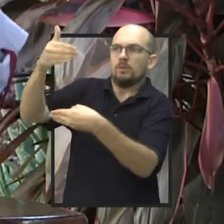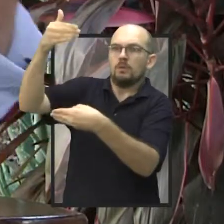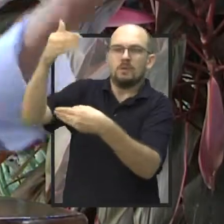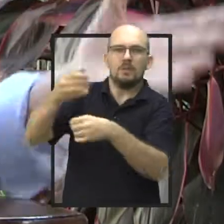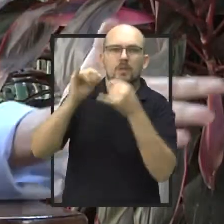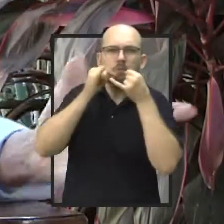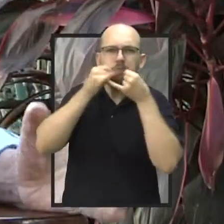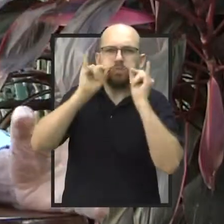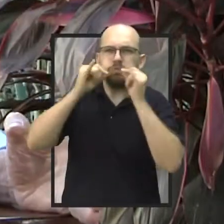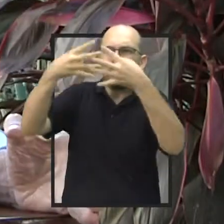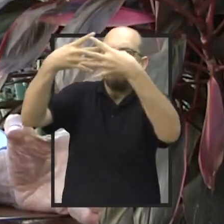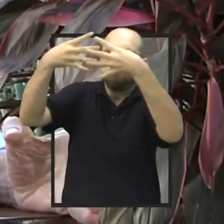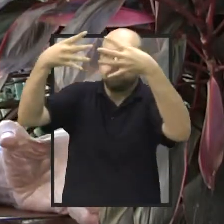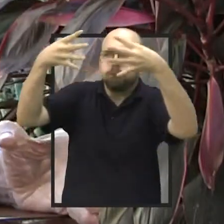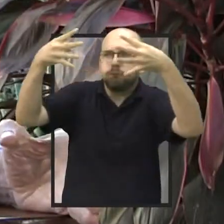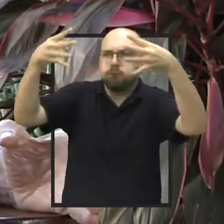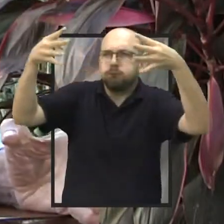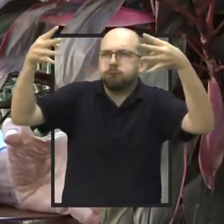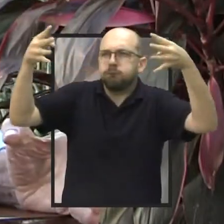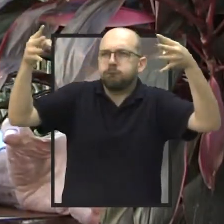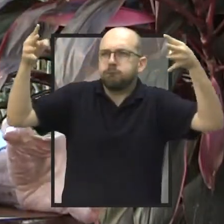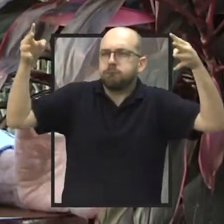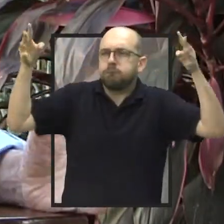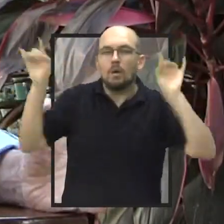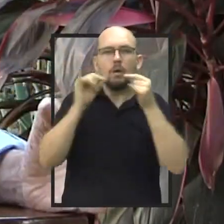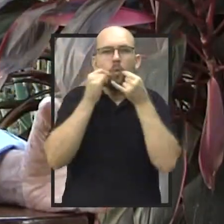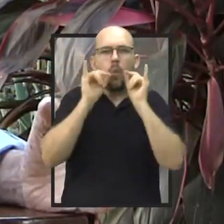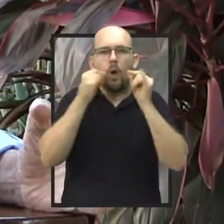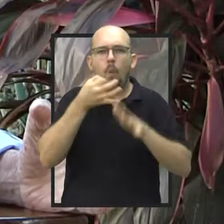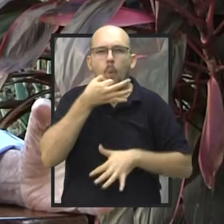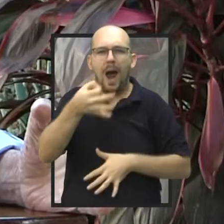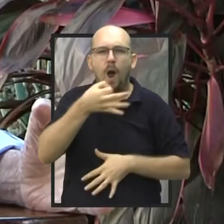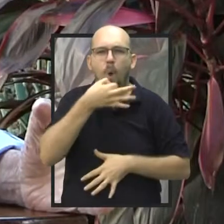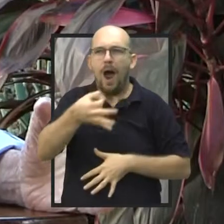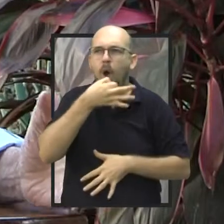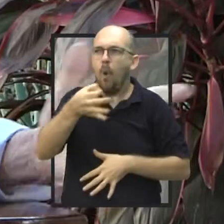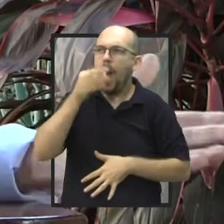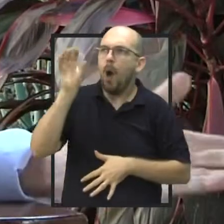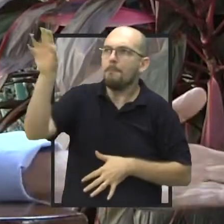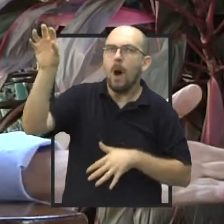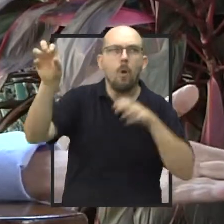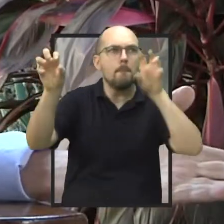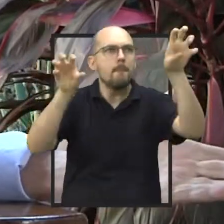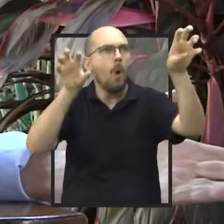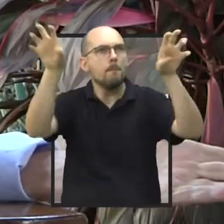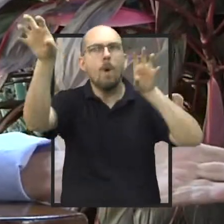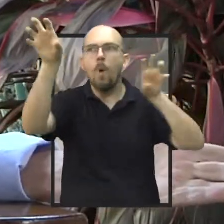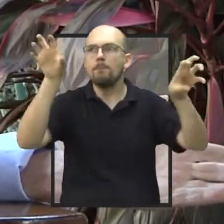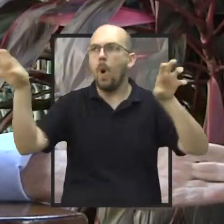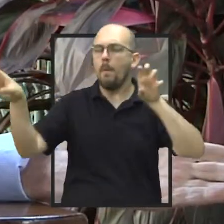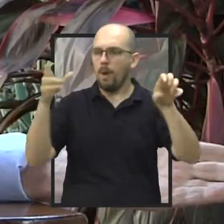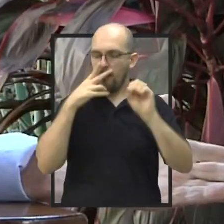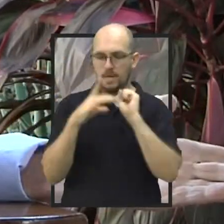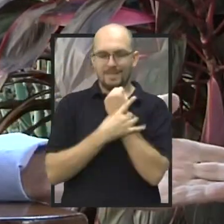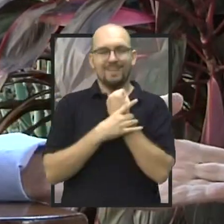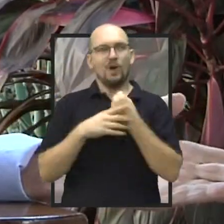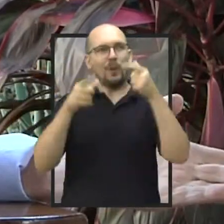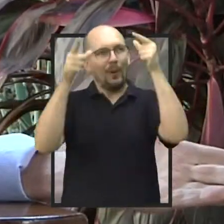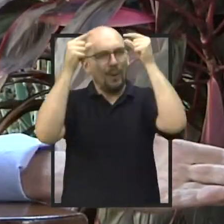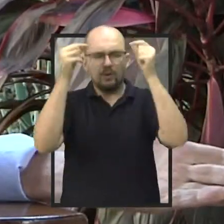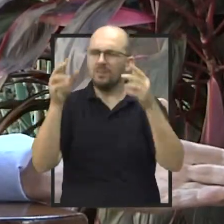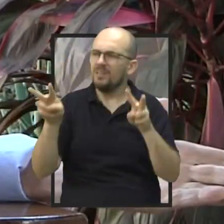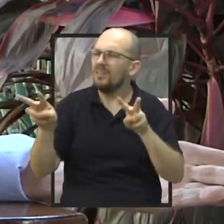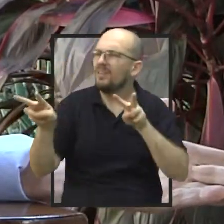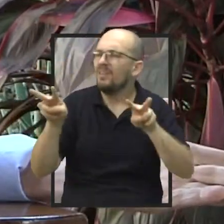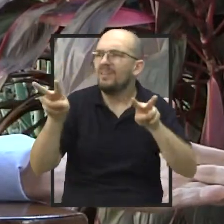com cercas elétricas, com alarmes de todos os tipos. O que está faltando, meu Deus? E eu, com